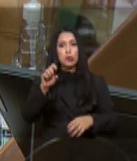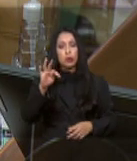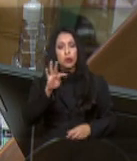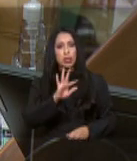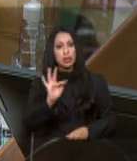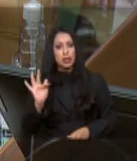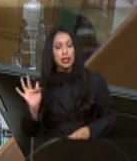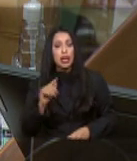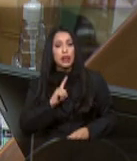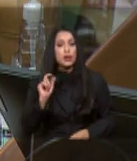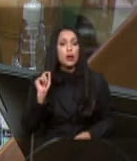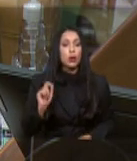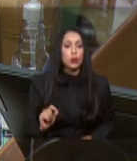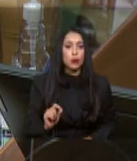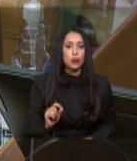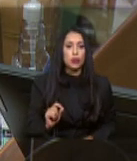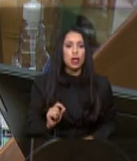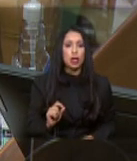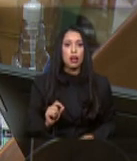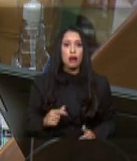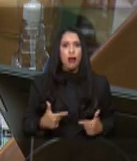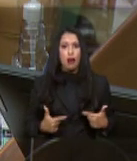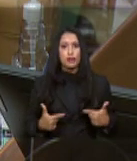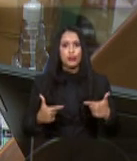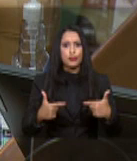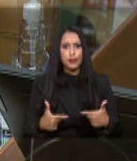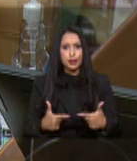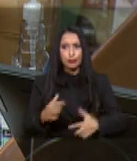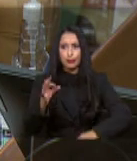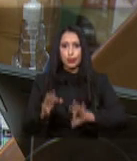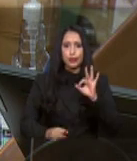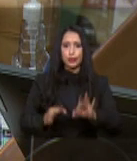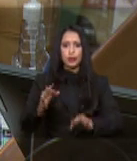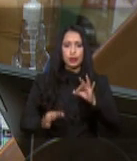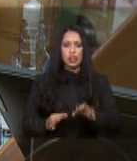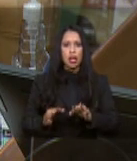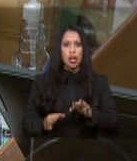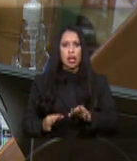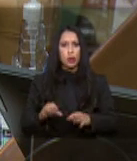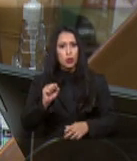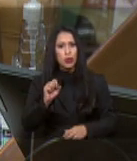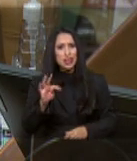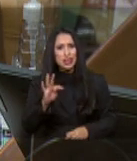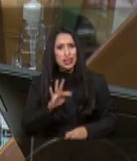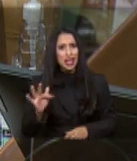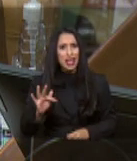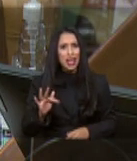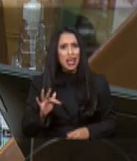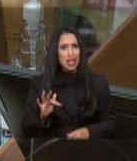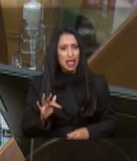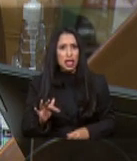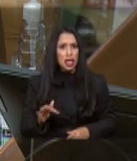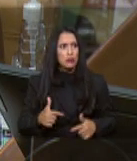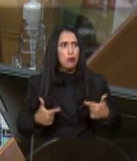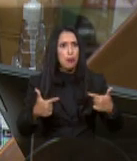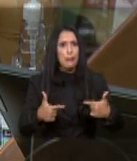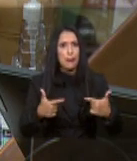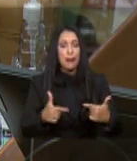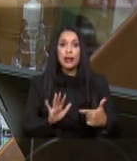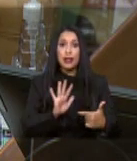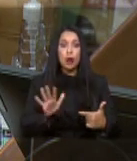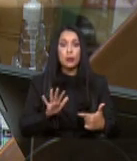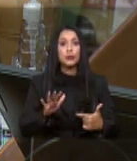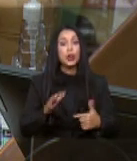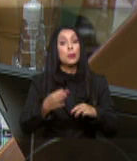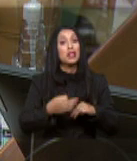muitas vezes se afirma que há um ativismo judicial, uma atuação desmedida. Não, um ministro, há 108 anos atrás,